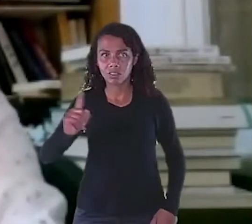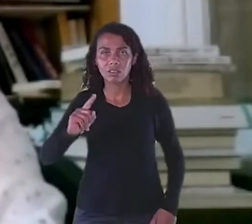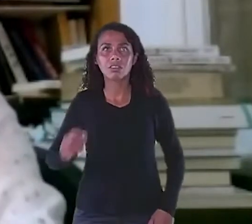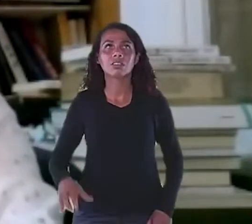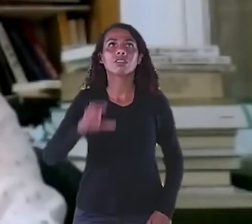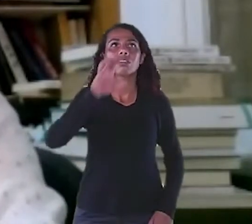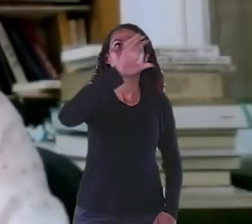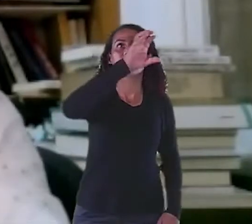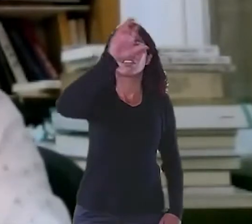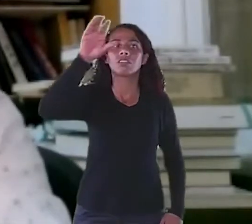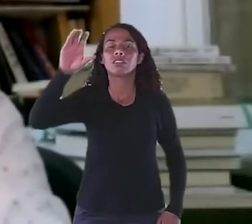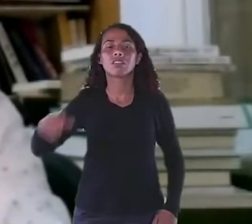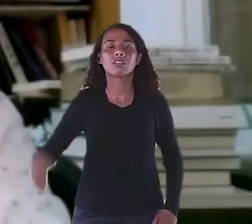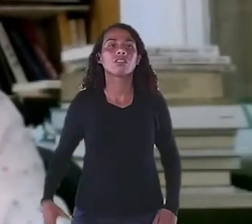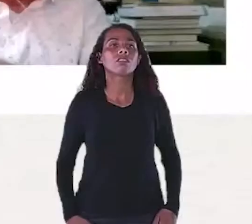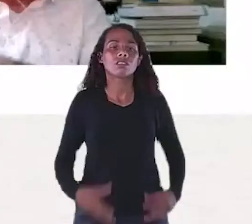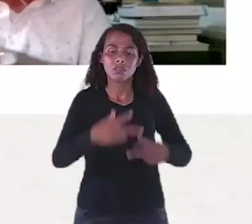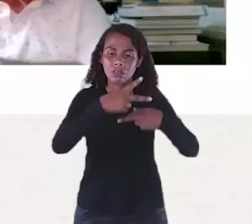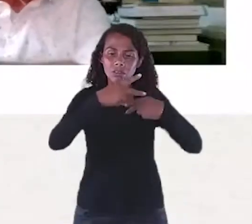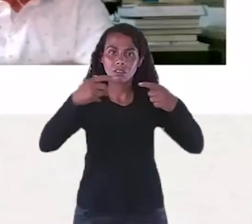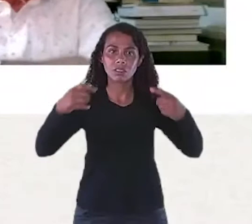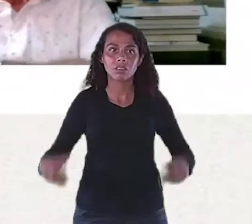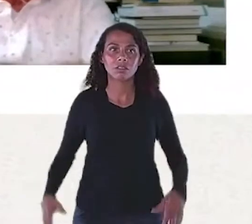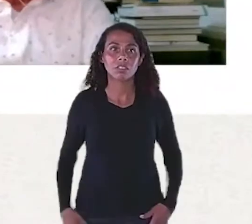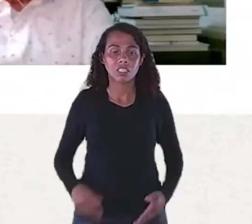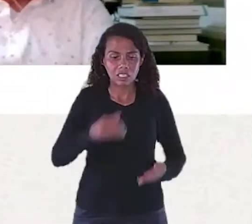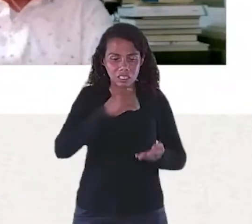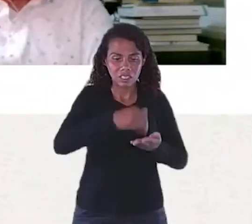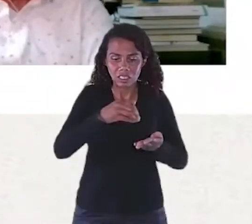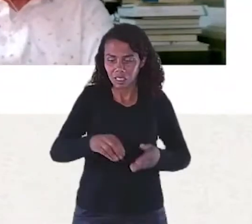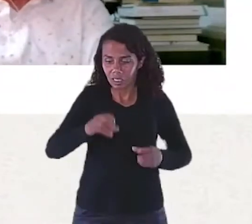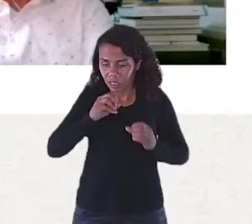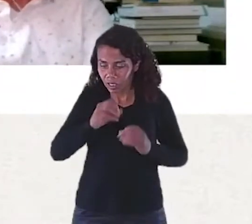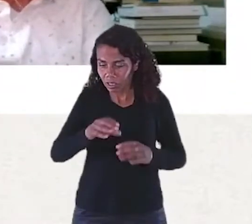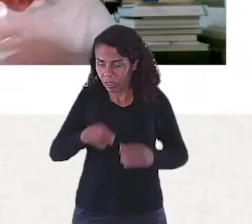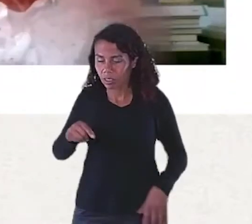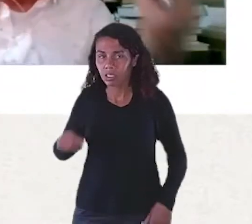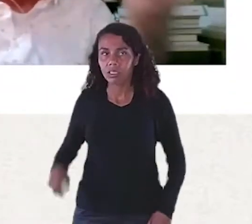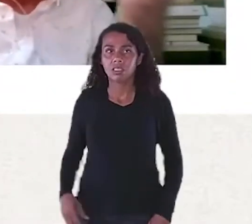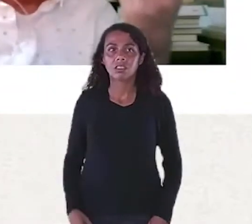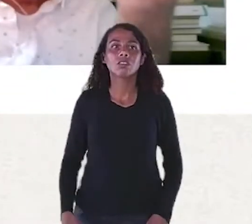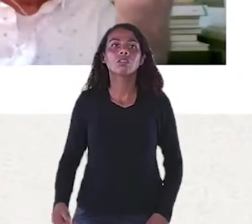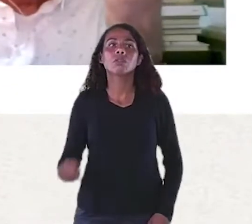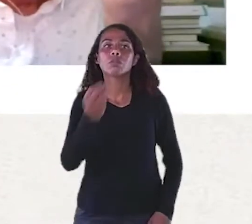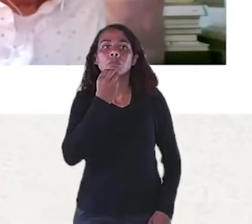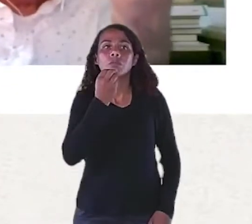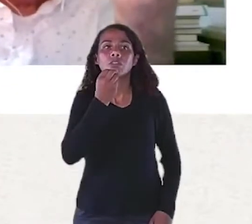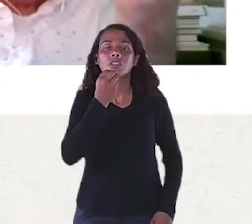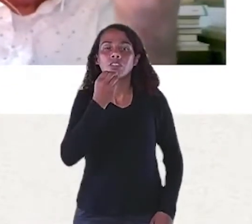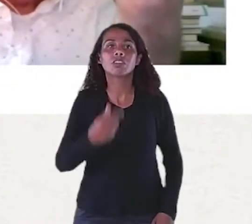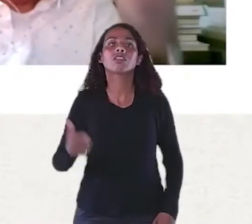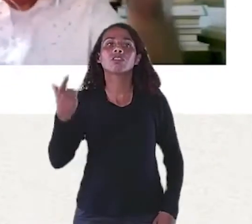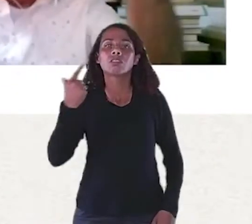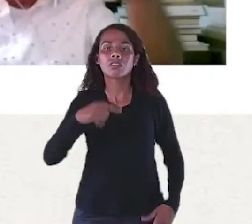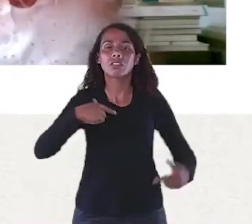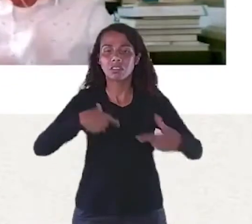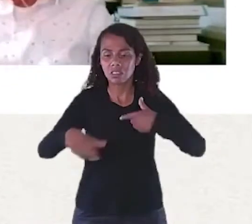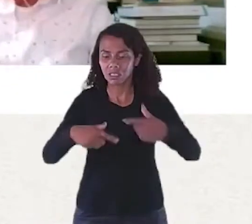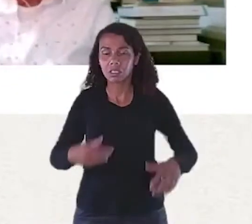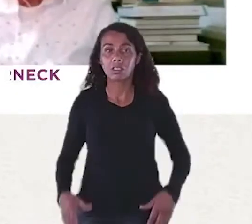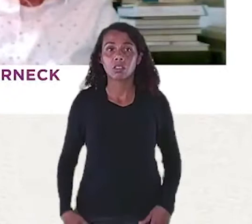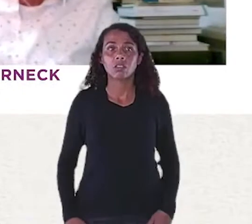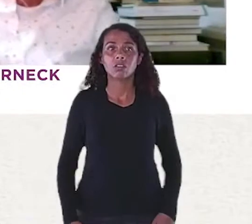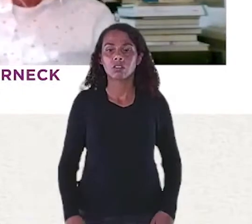dele. E a mão que não parava? Você amarrava as mãos dele, não falava nada. Ele fazia assim, ele